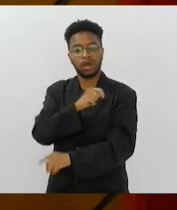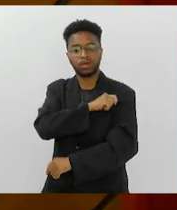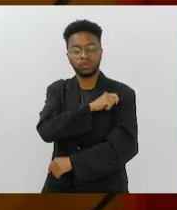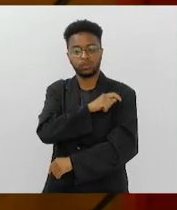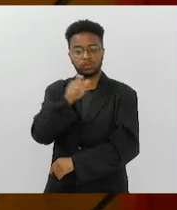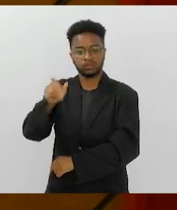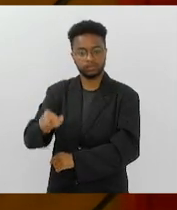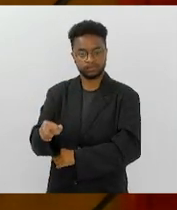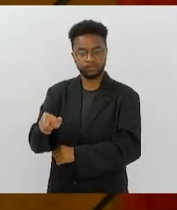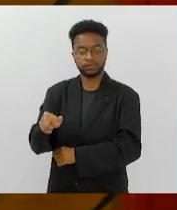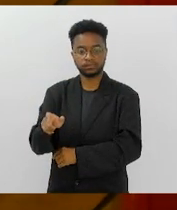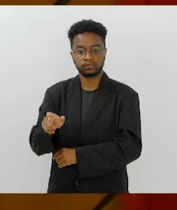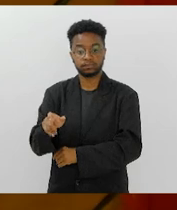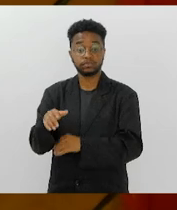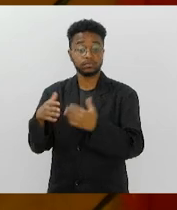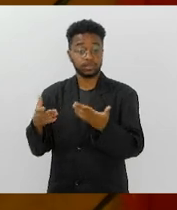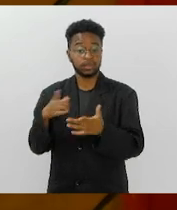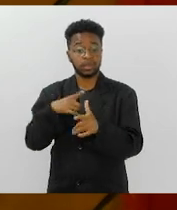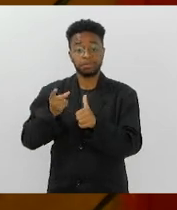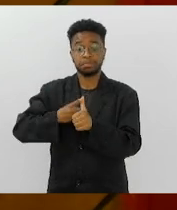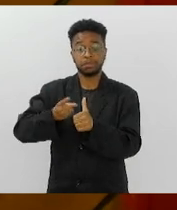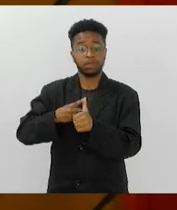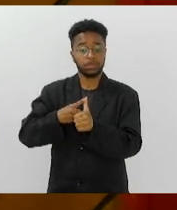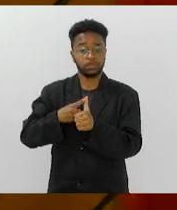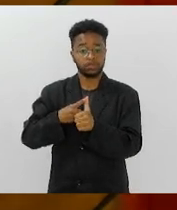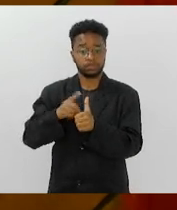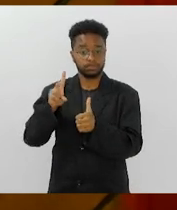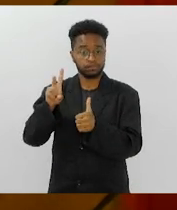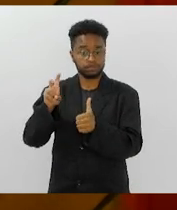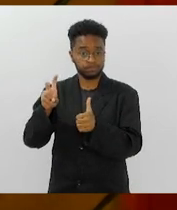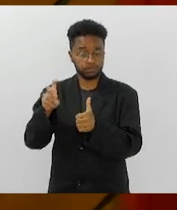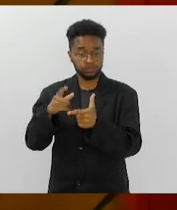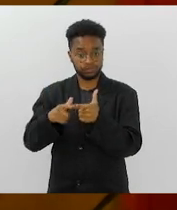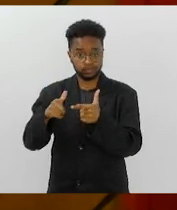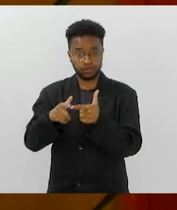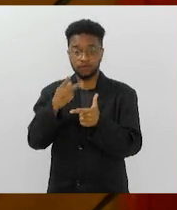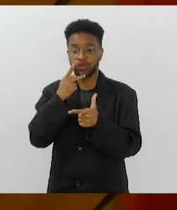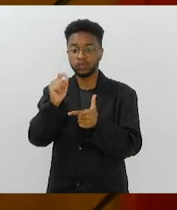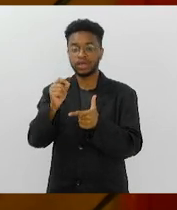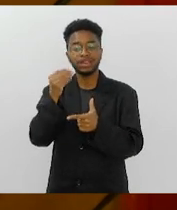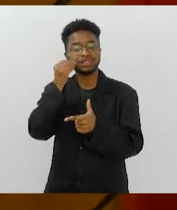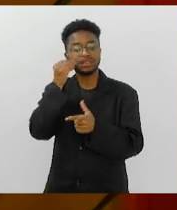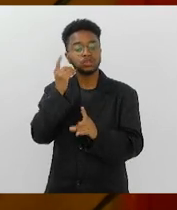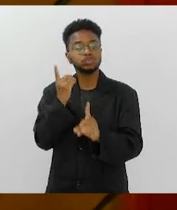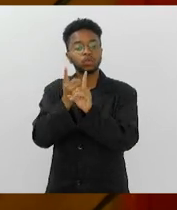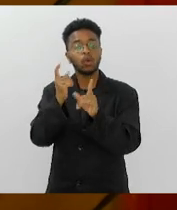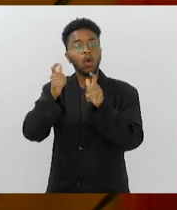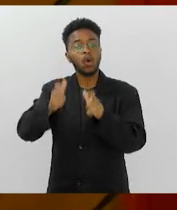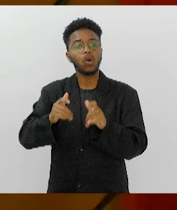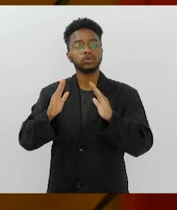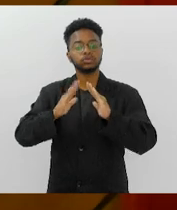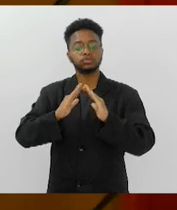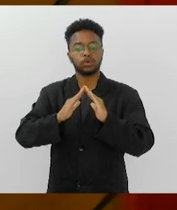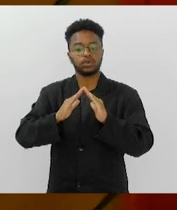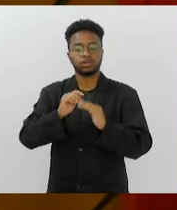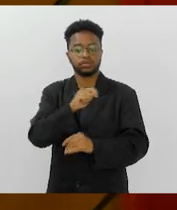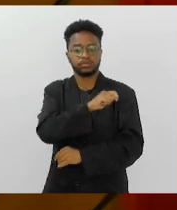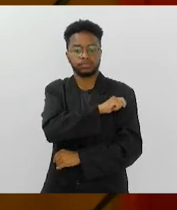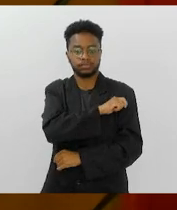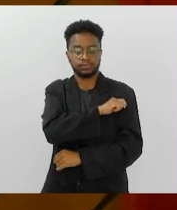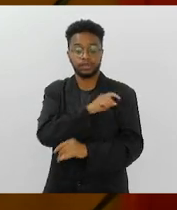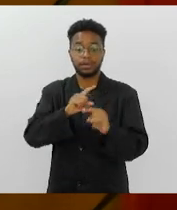aí entra a primeira questão. Eles pediram para eu tentar identificar de onde era o aluno. E a cidade